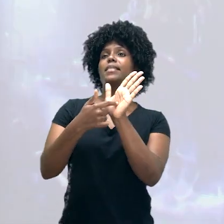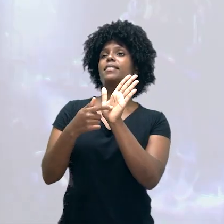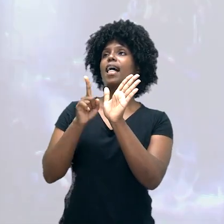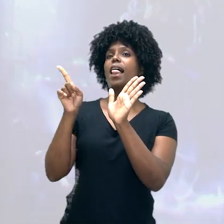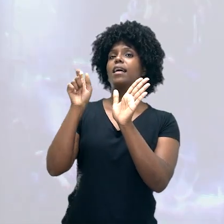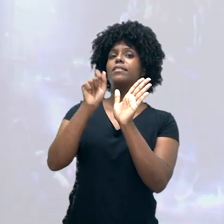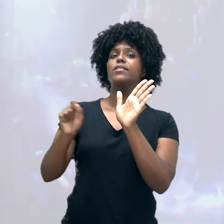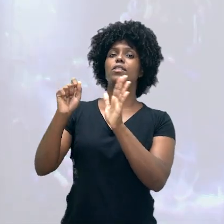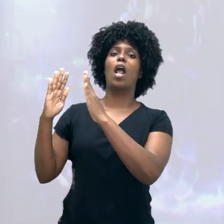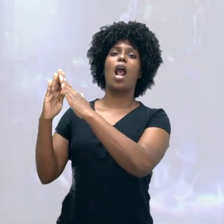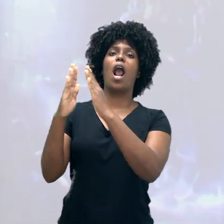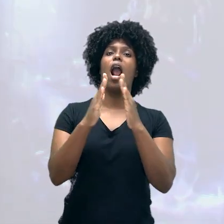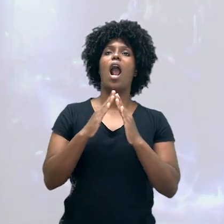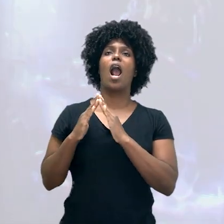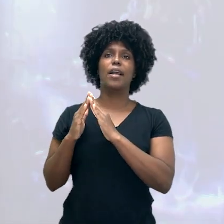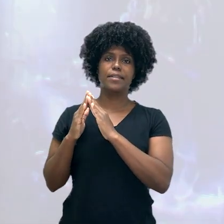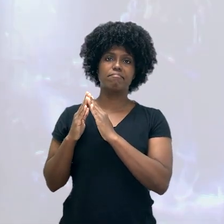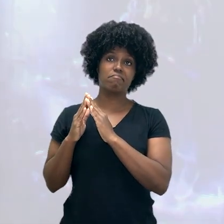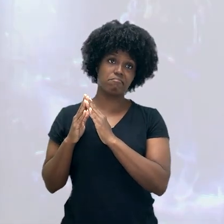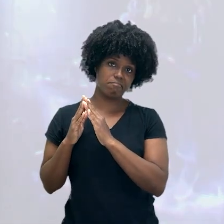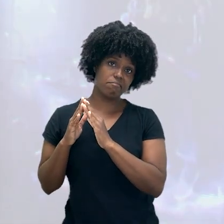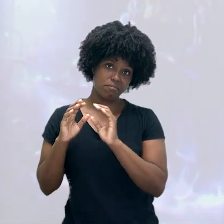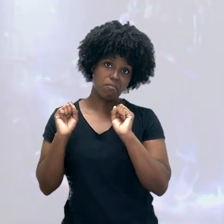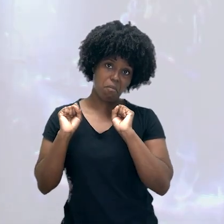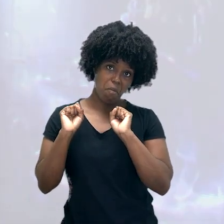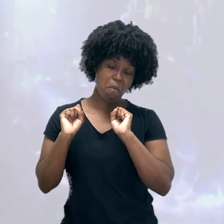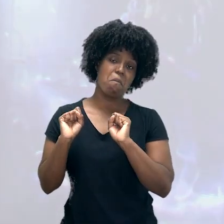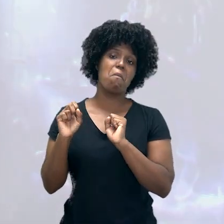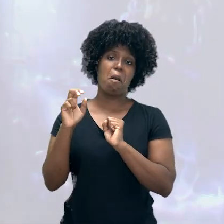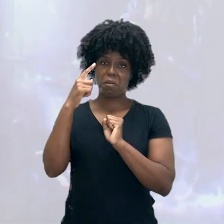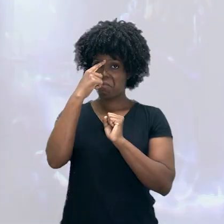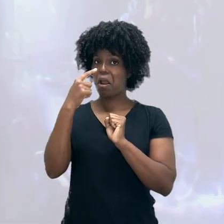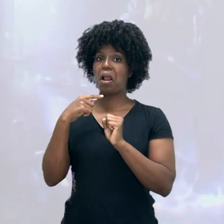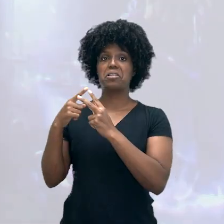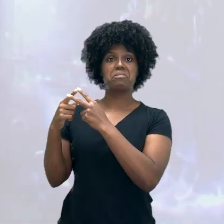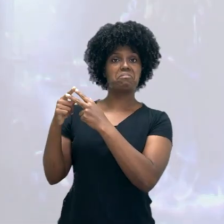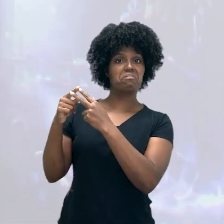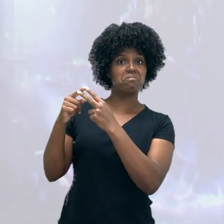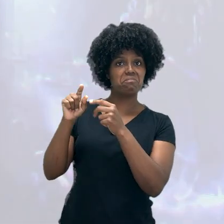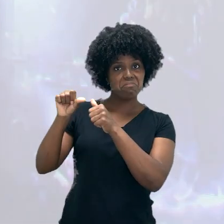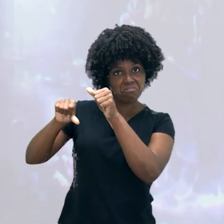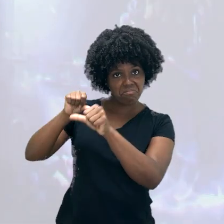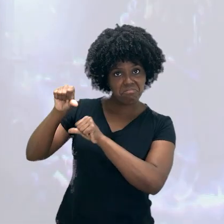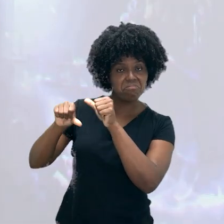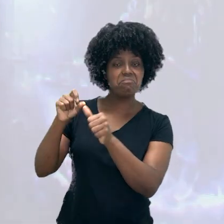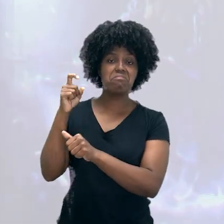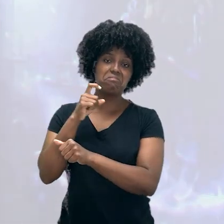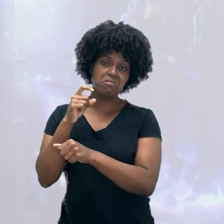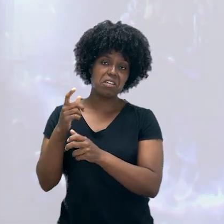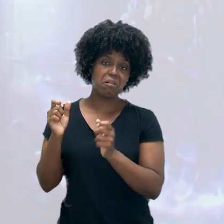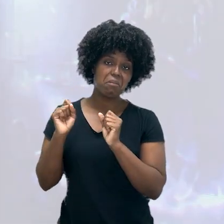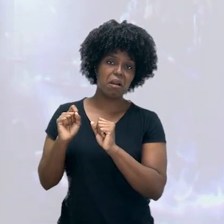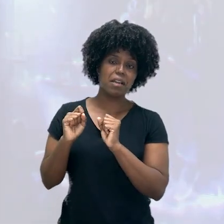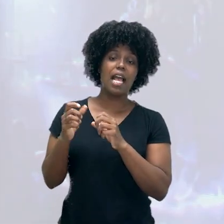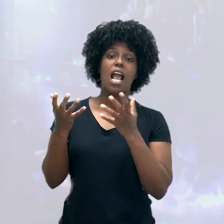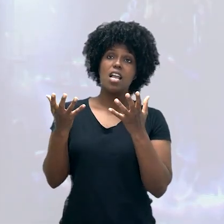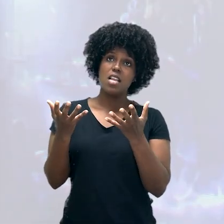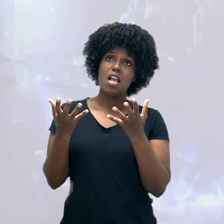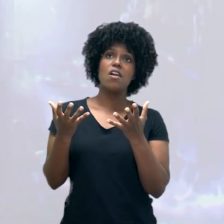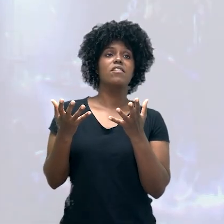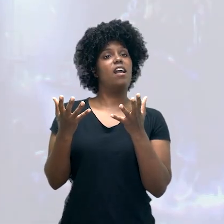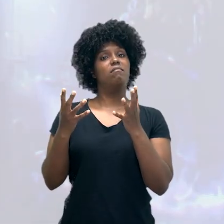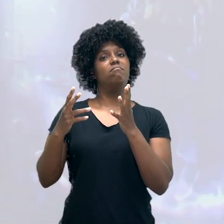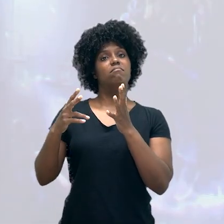poder apresentar lá na associação de moradores, por exemplo. Isso pode ser uma função de uma manipulação de imagem. E aí eu quero que